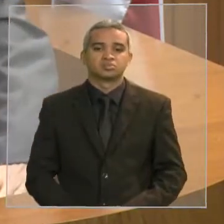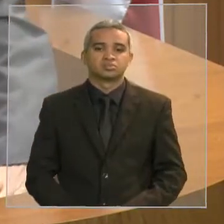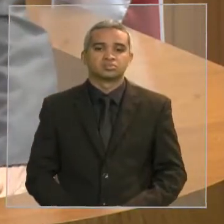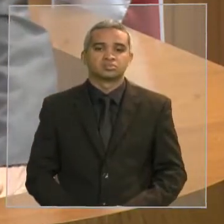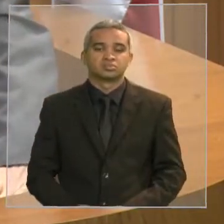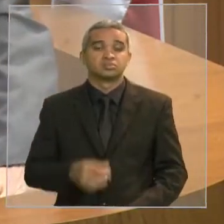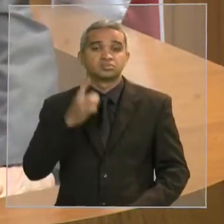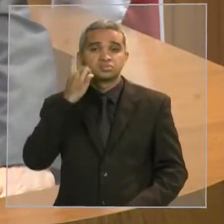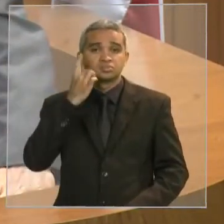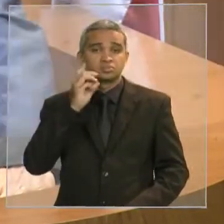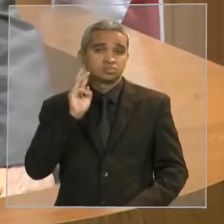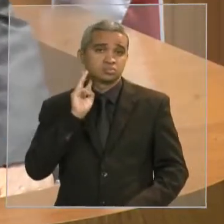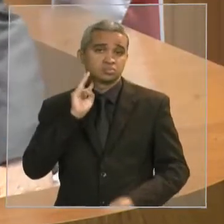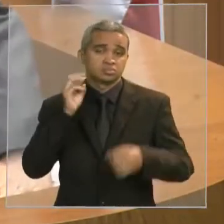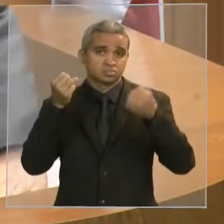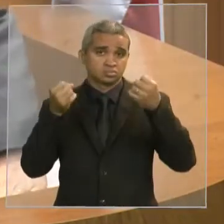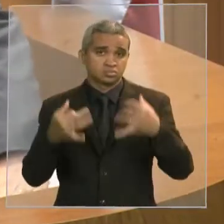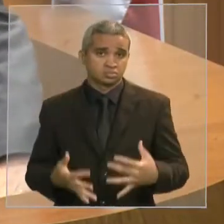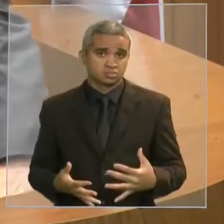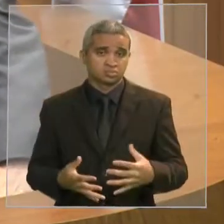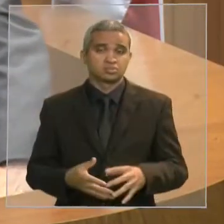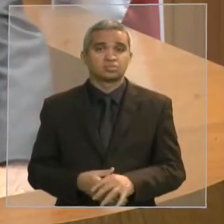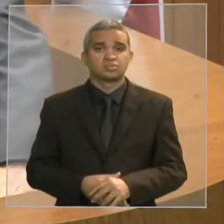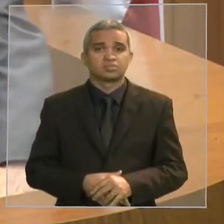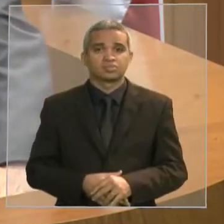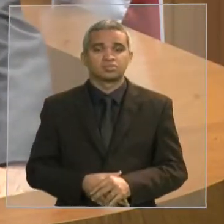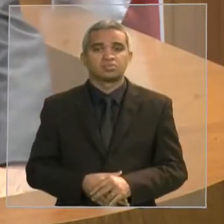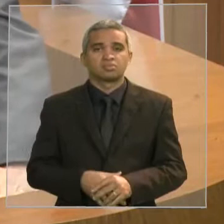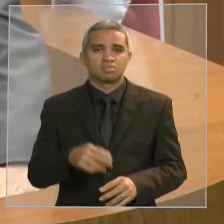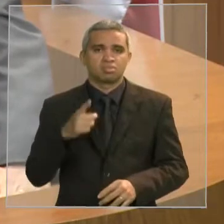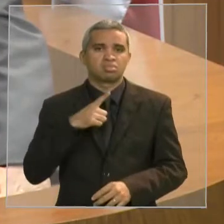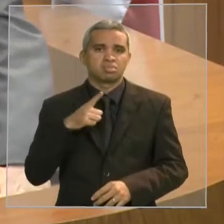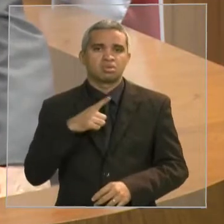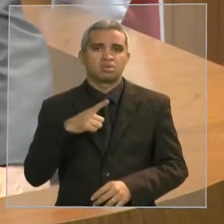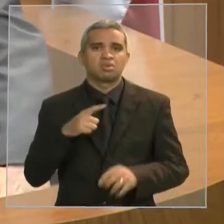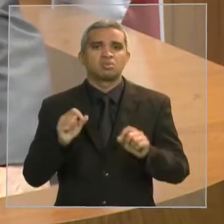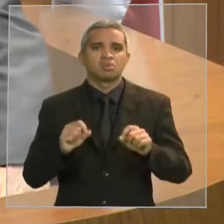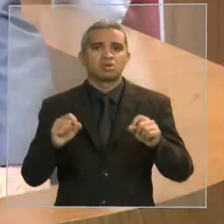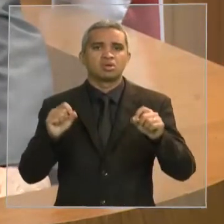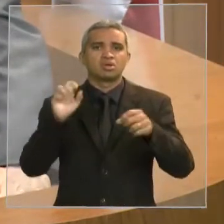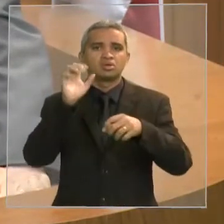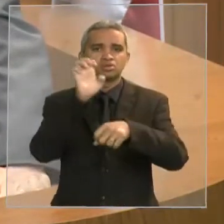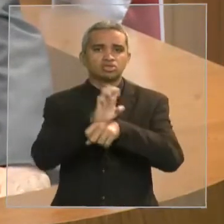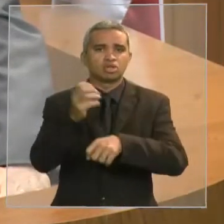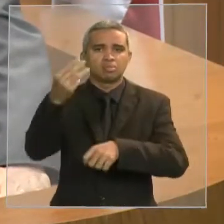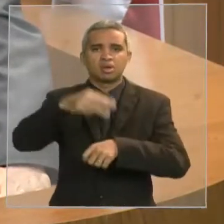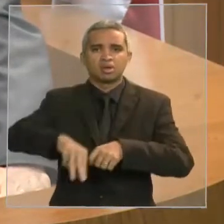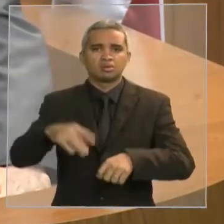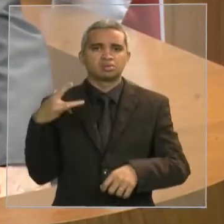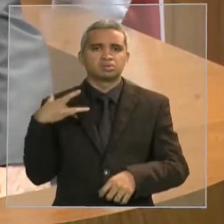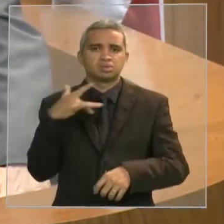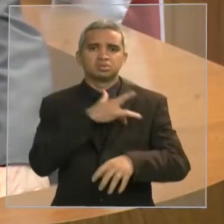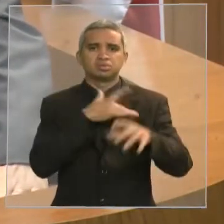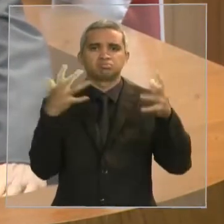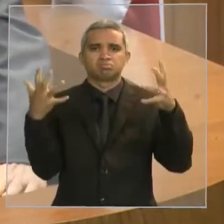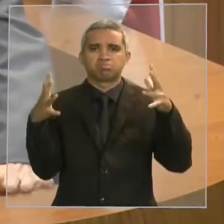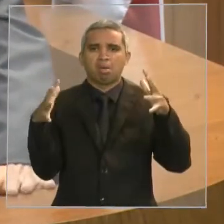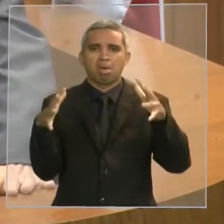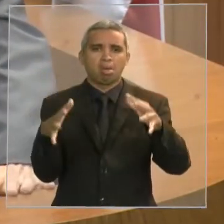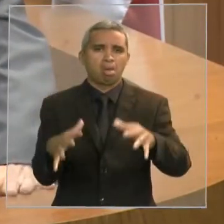ele fala da situação de caos na saúde do Estado do Maranhão.